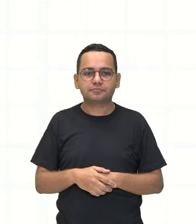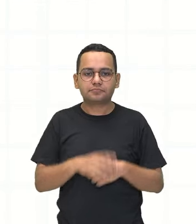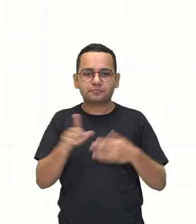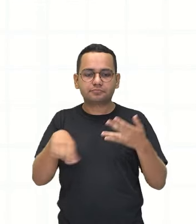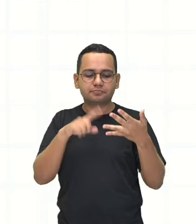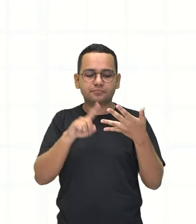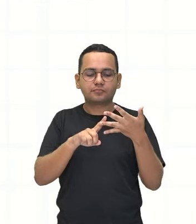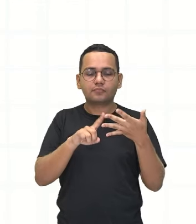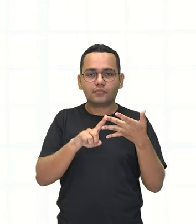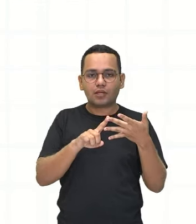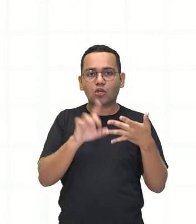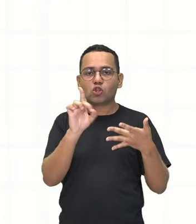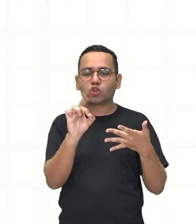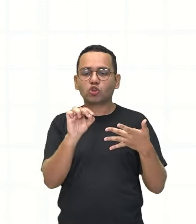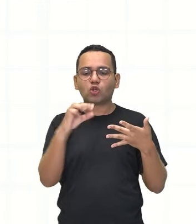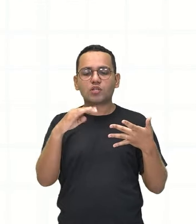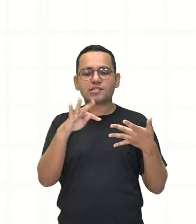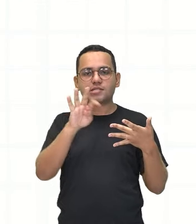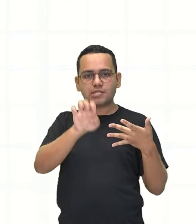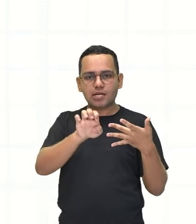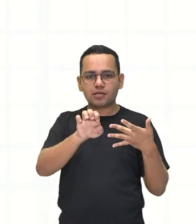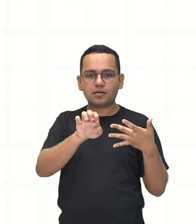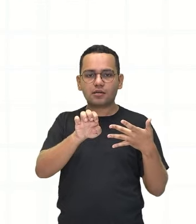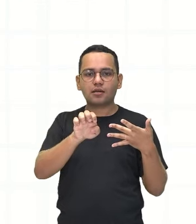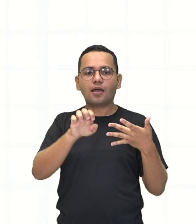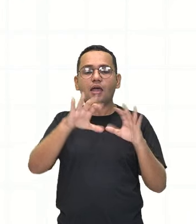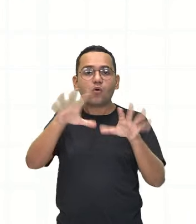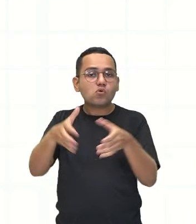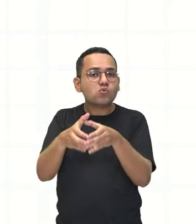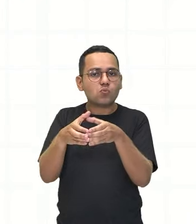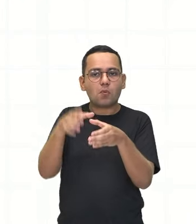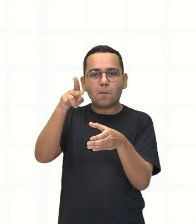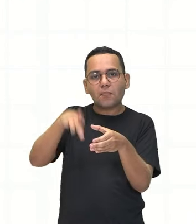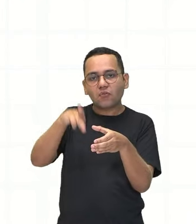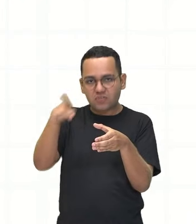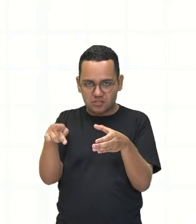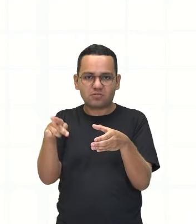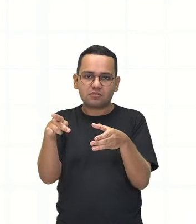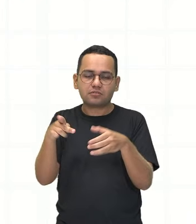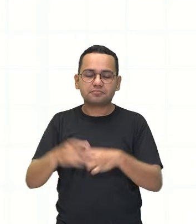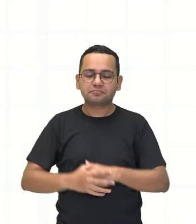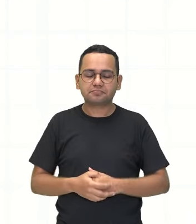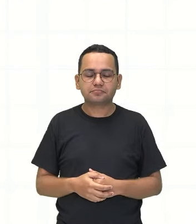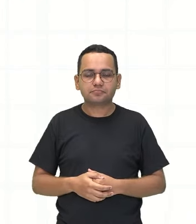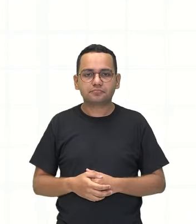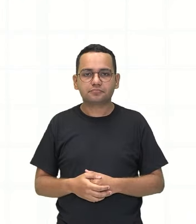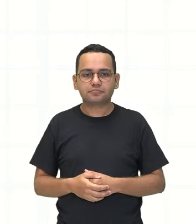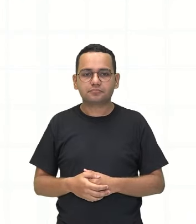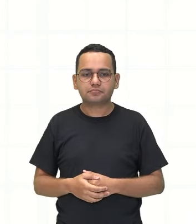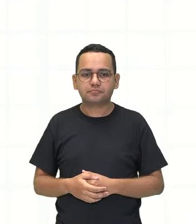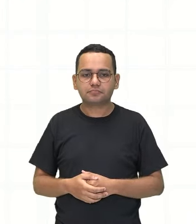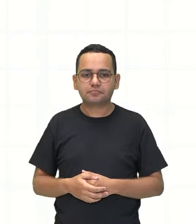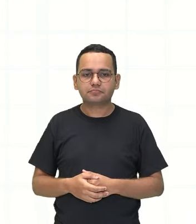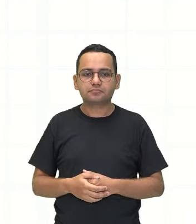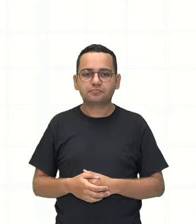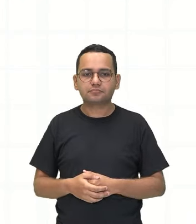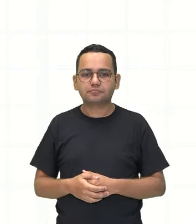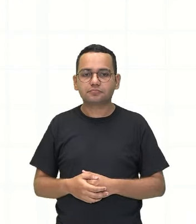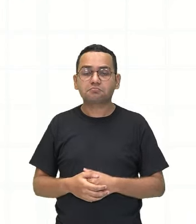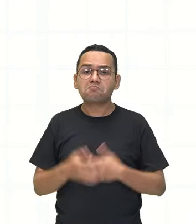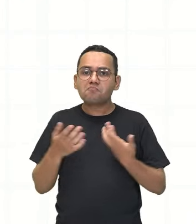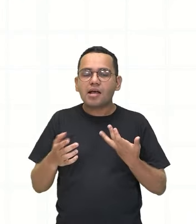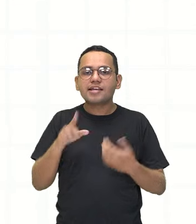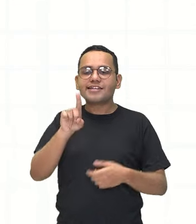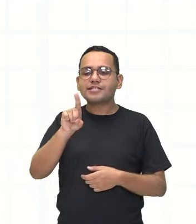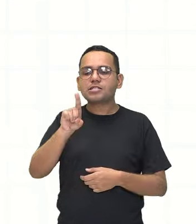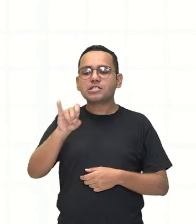docente, docente tem a ver com conjunto de professores, né? Vários professores. E quando eu digo discente, eu